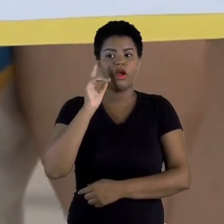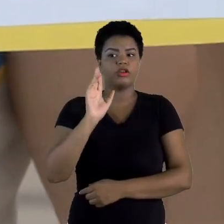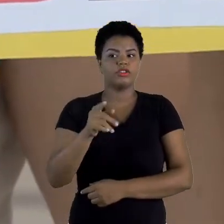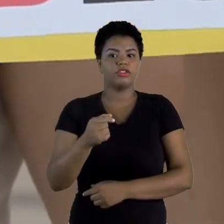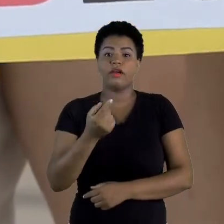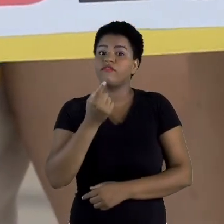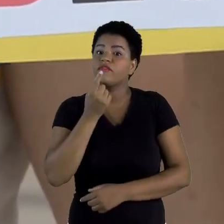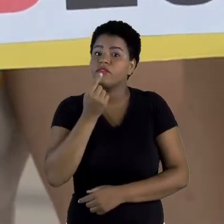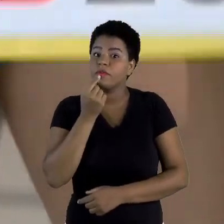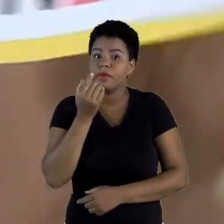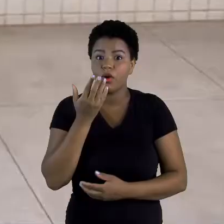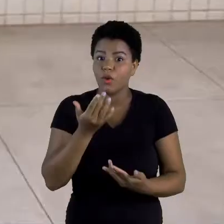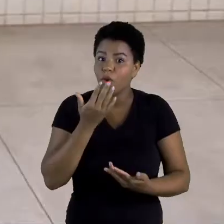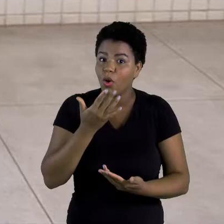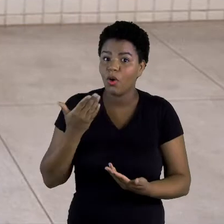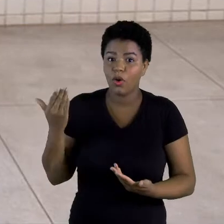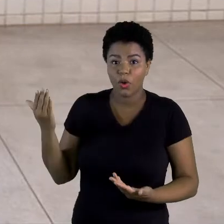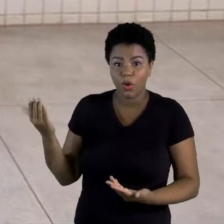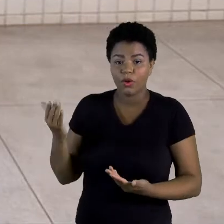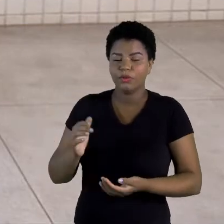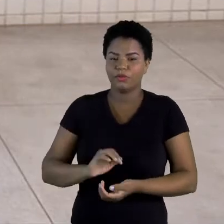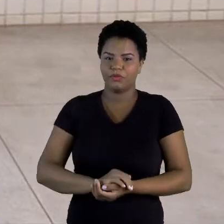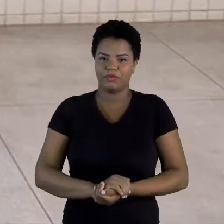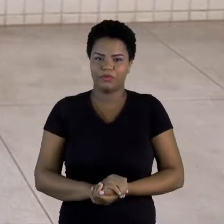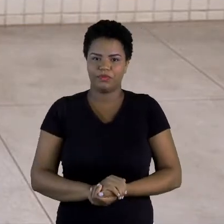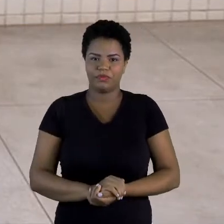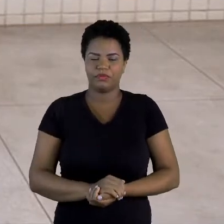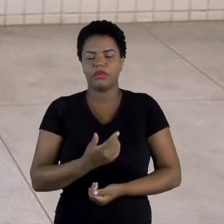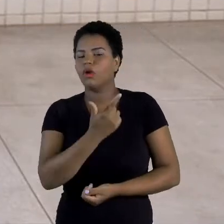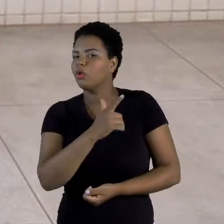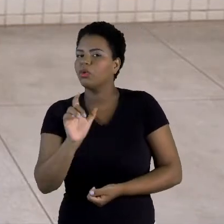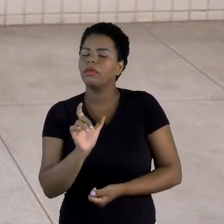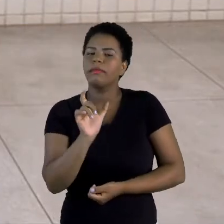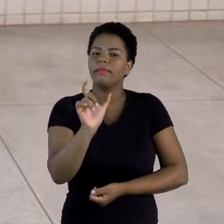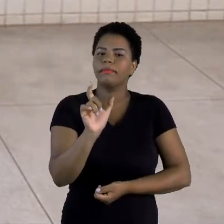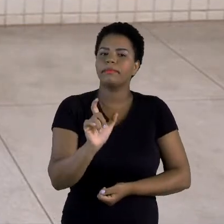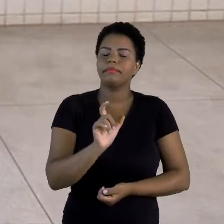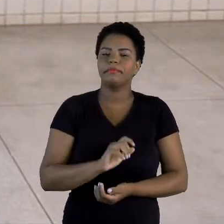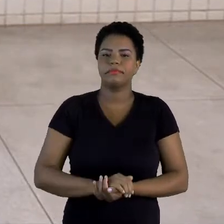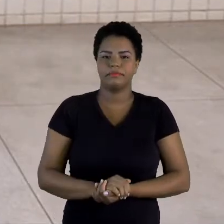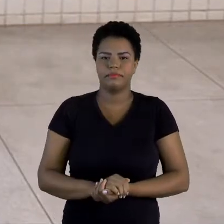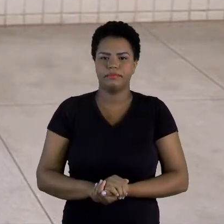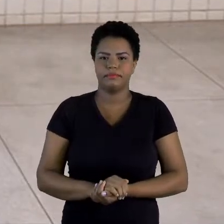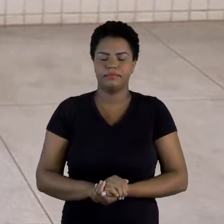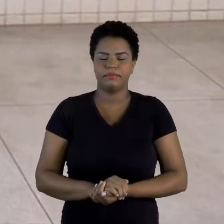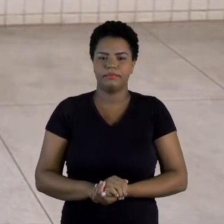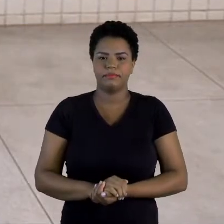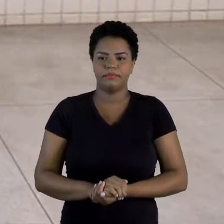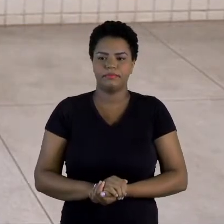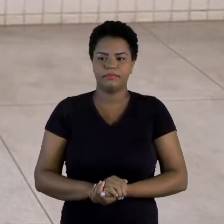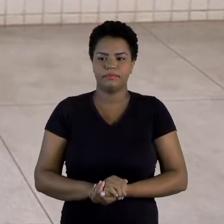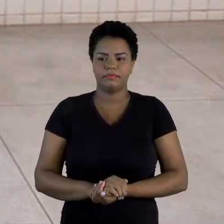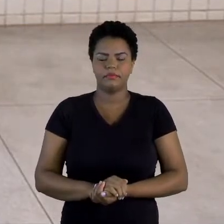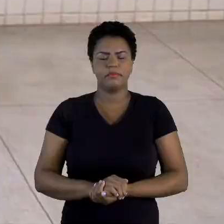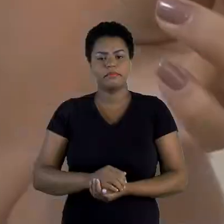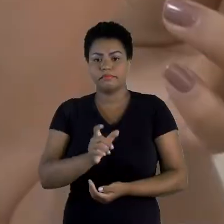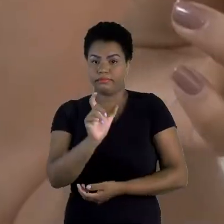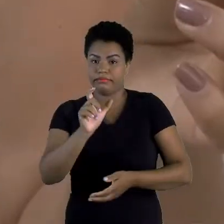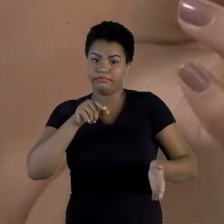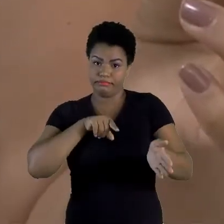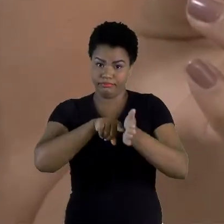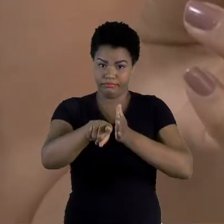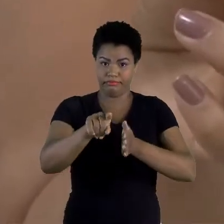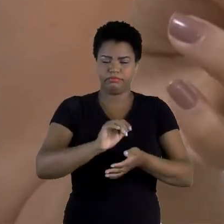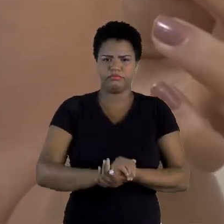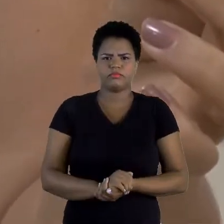de vermelho, certo? Vamos a outra palavra. A palavra perguntou.